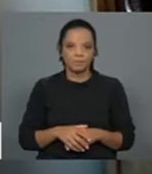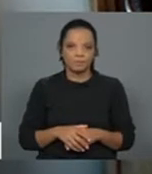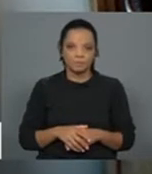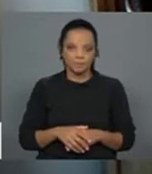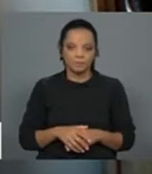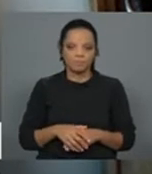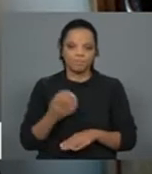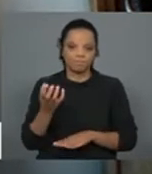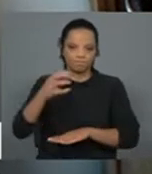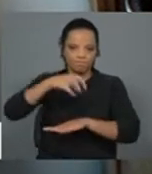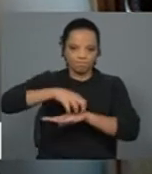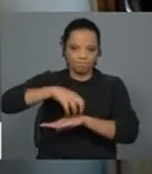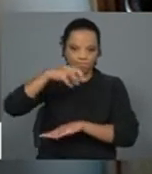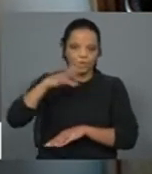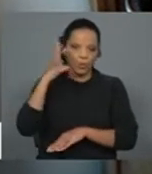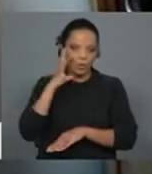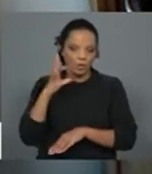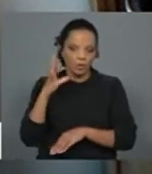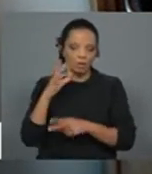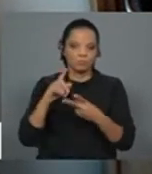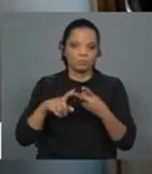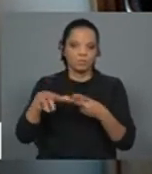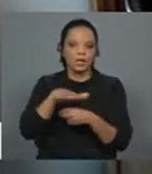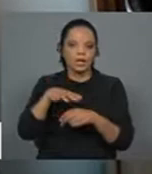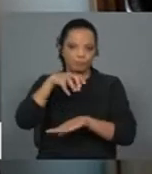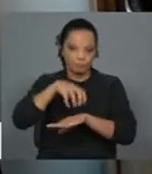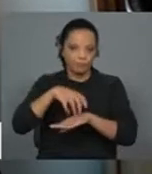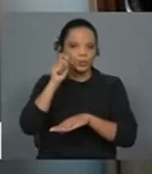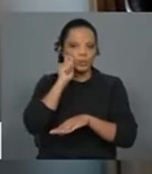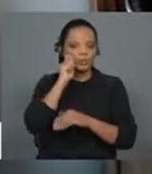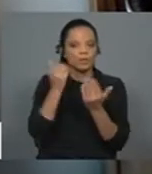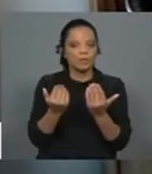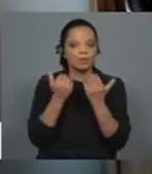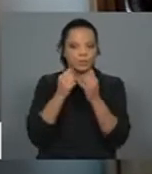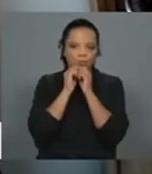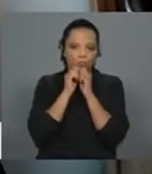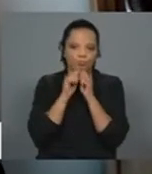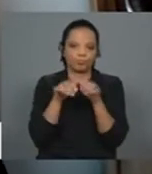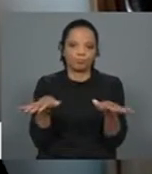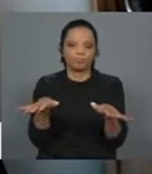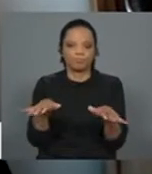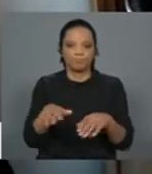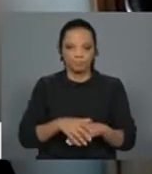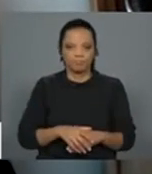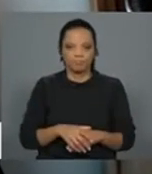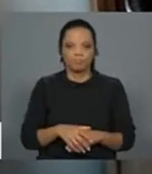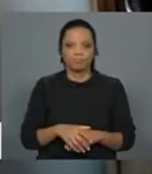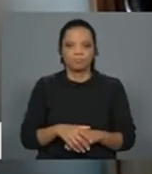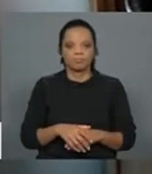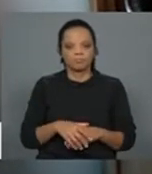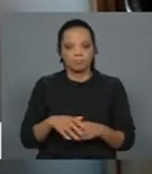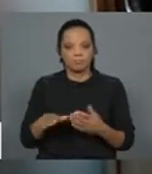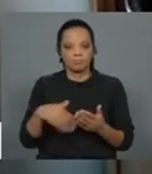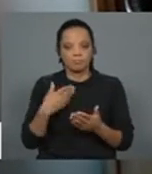as instalações hoteleiras e os postos de turismo possam divulgar essa informação e, portanto, dar mais